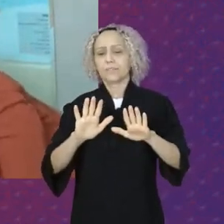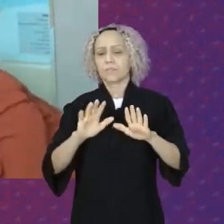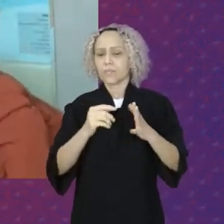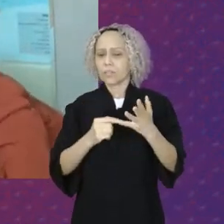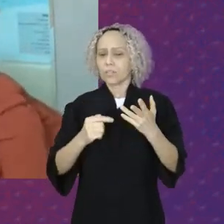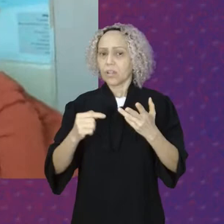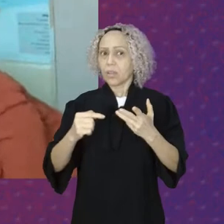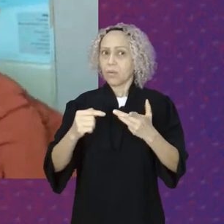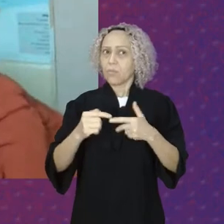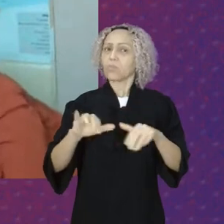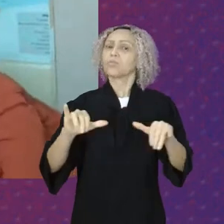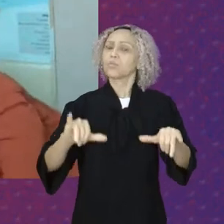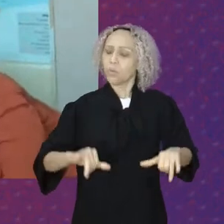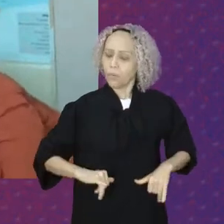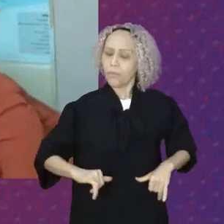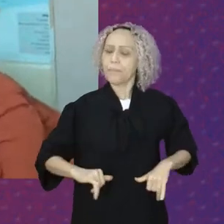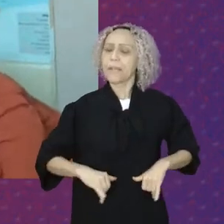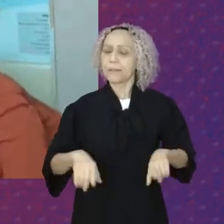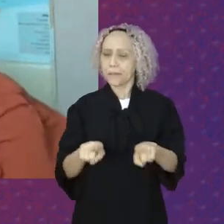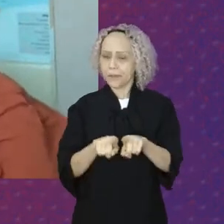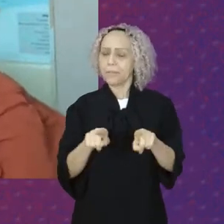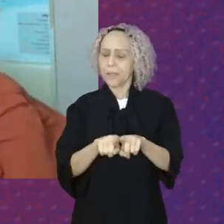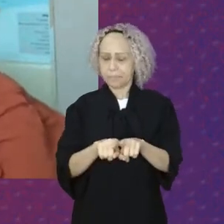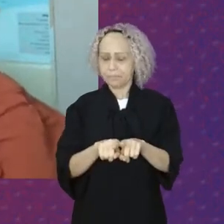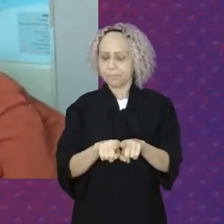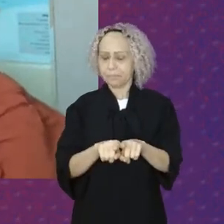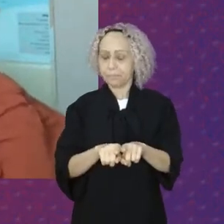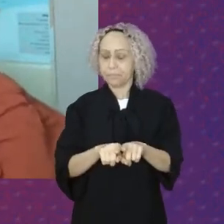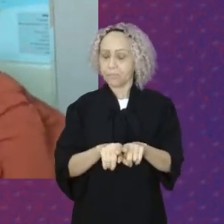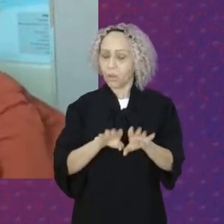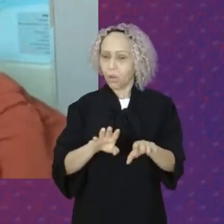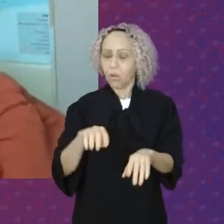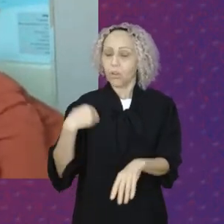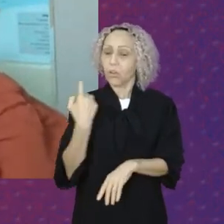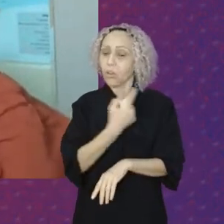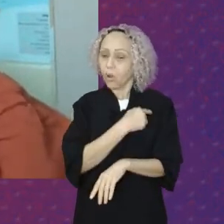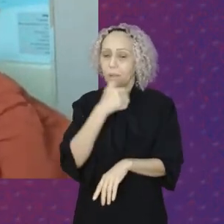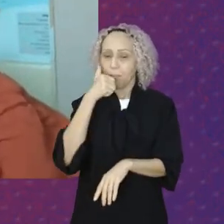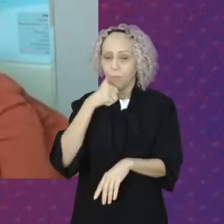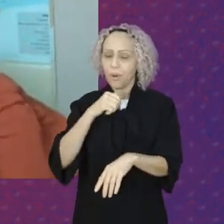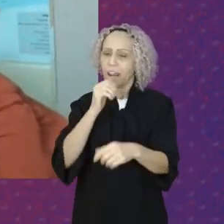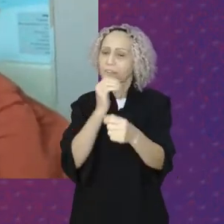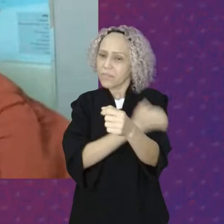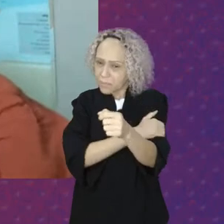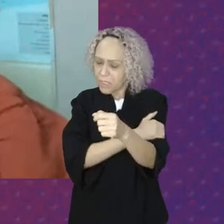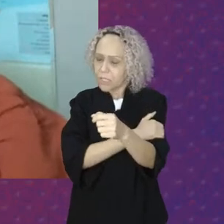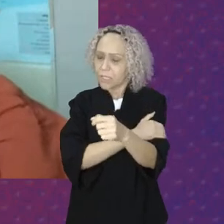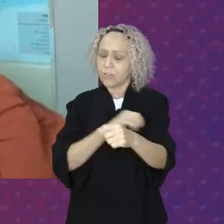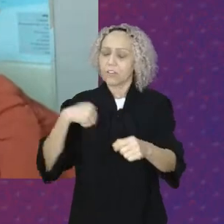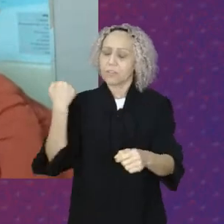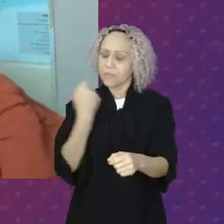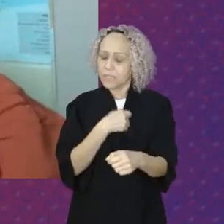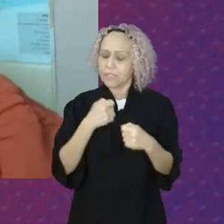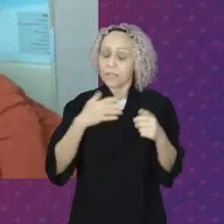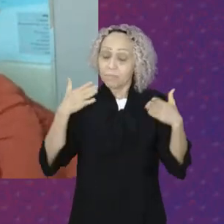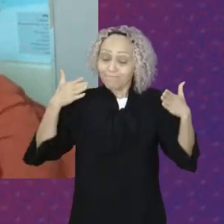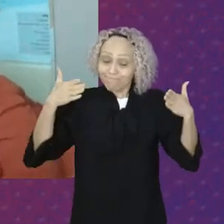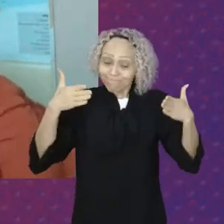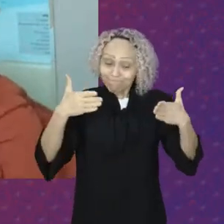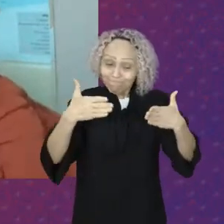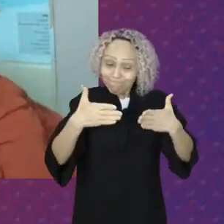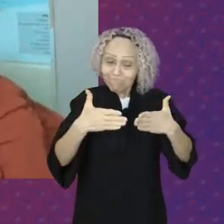nós, mulheres feministas, a gente precisa ter esse recorte, porque essa é uma luta invisível, embora em outros países já